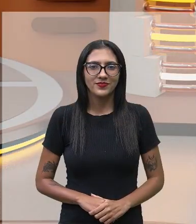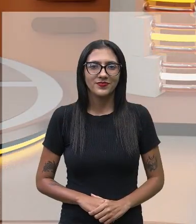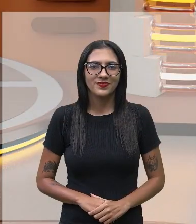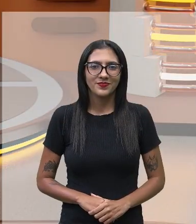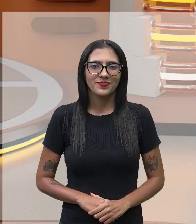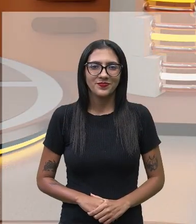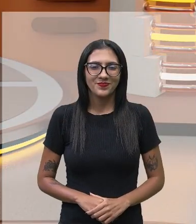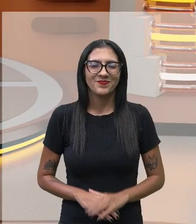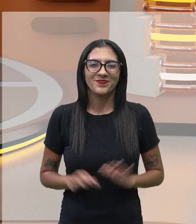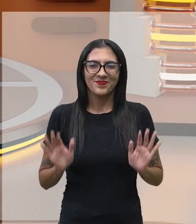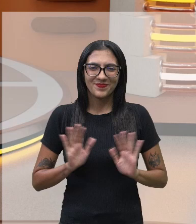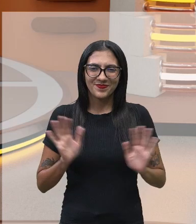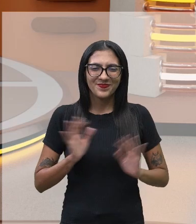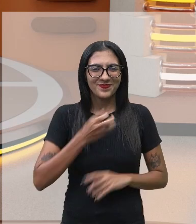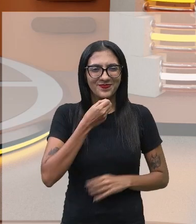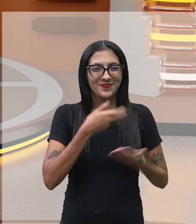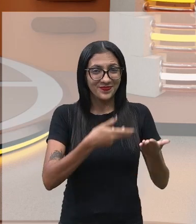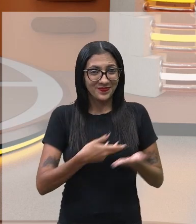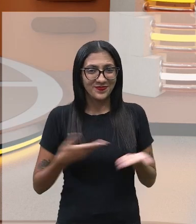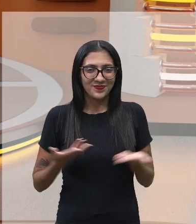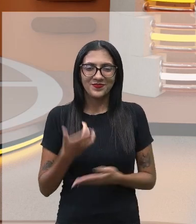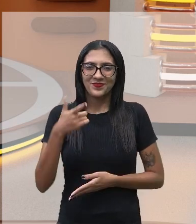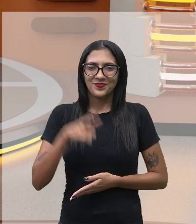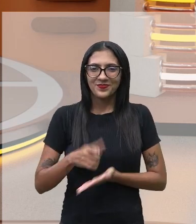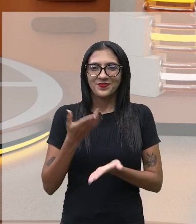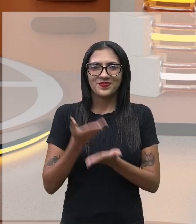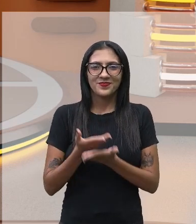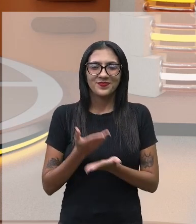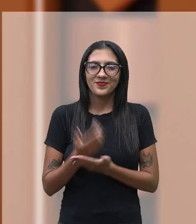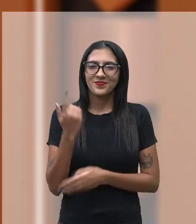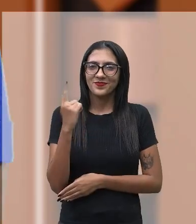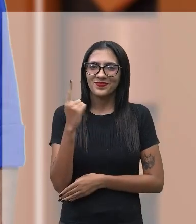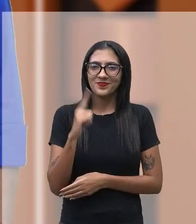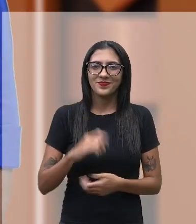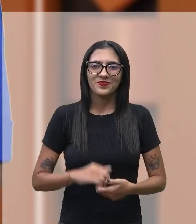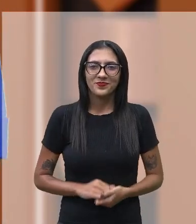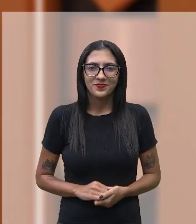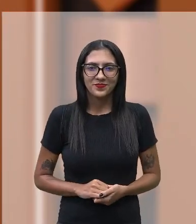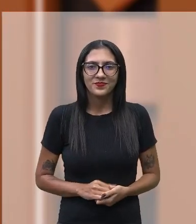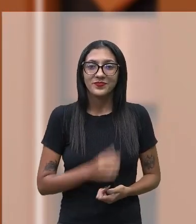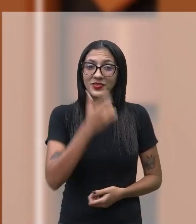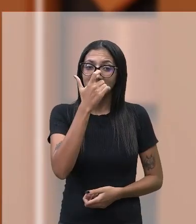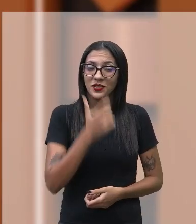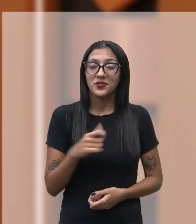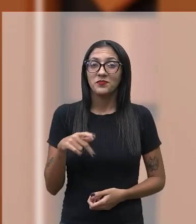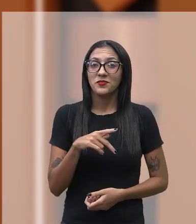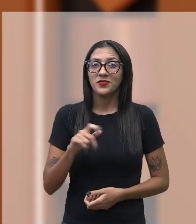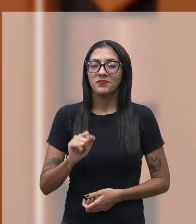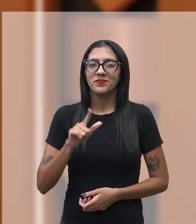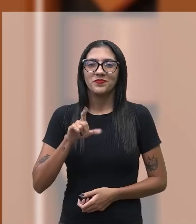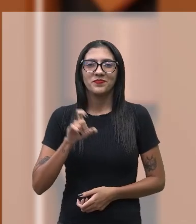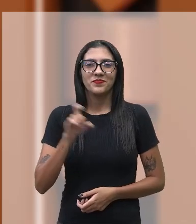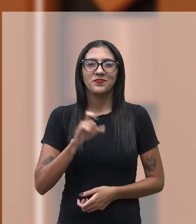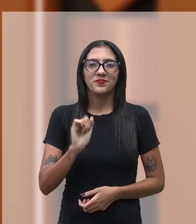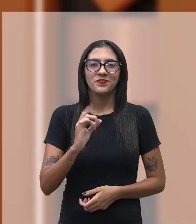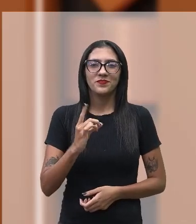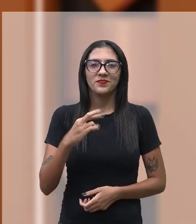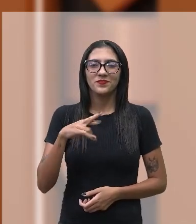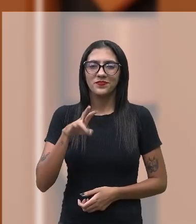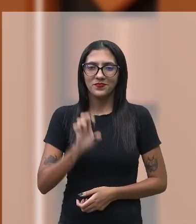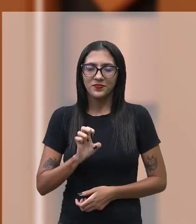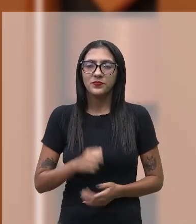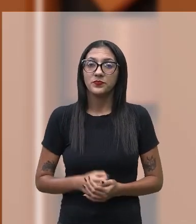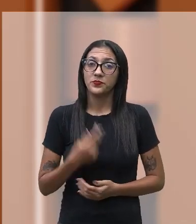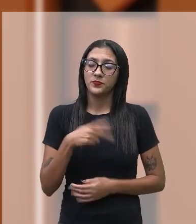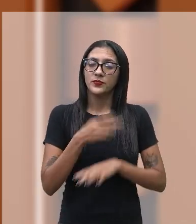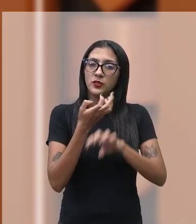Salve, seja muito bem-vindo a mais uma aula de Geografia. Eu sou o professor Alexandre Donato, desta que é a disciplina que